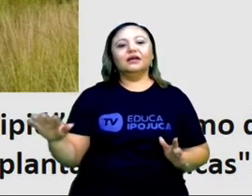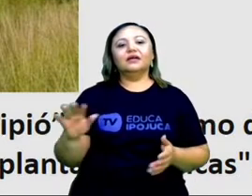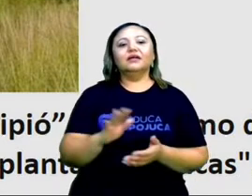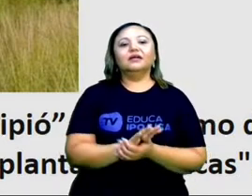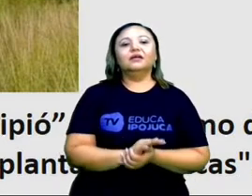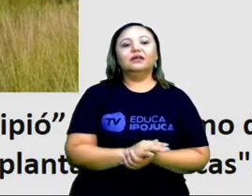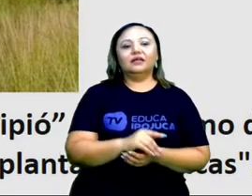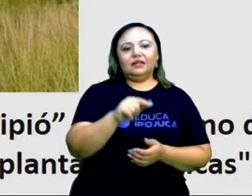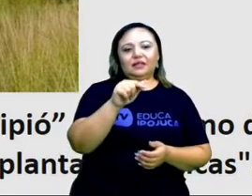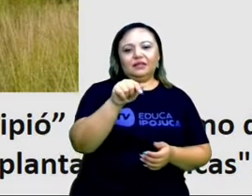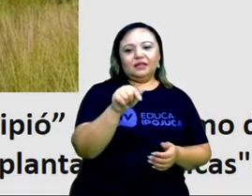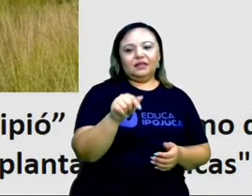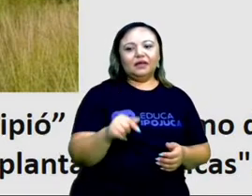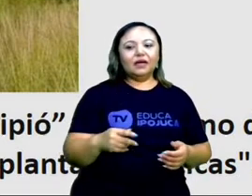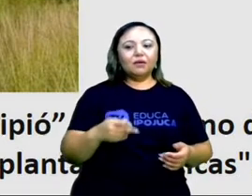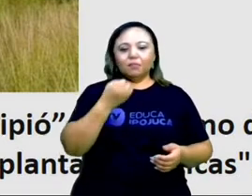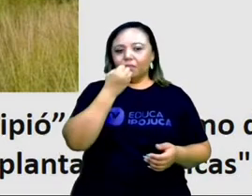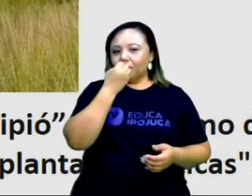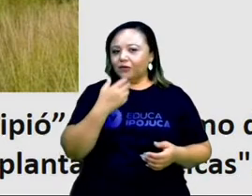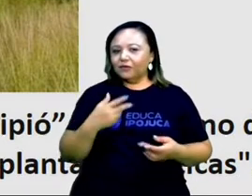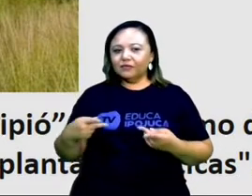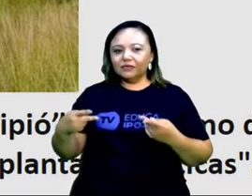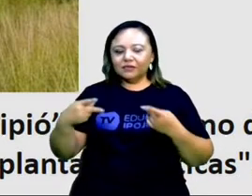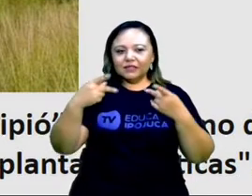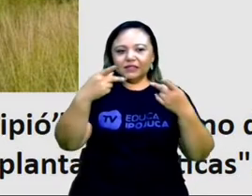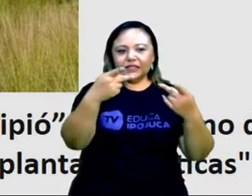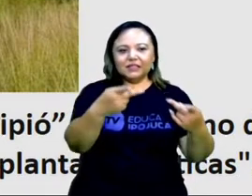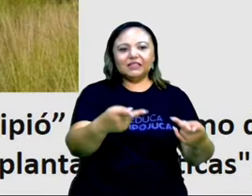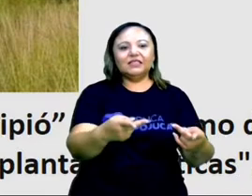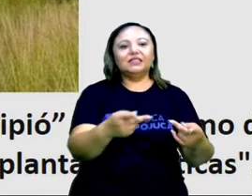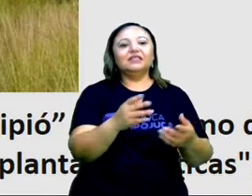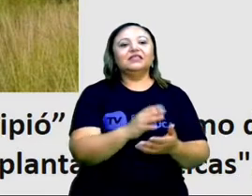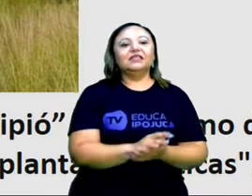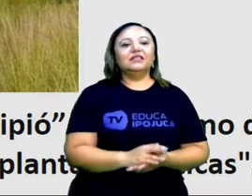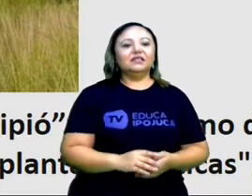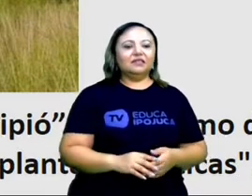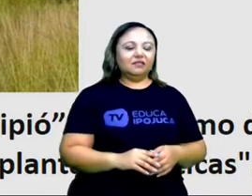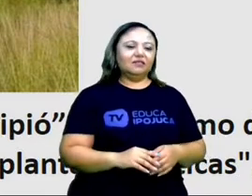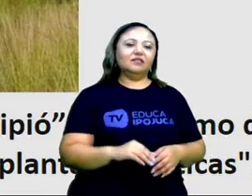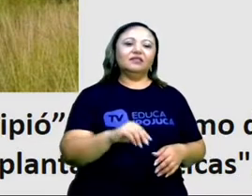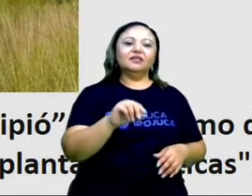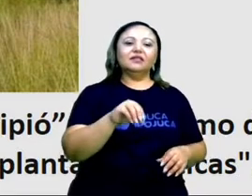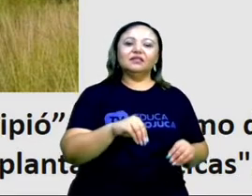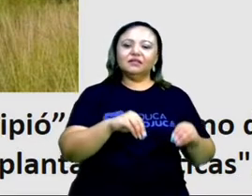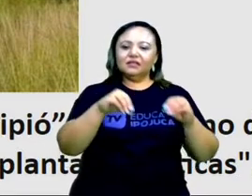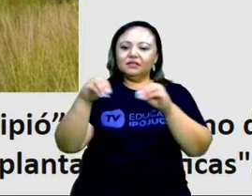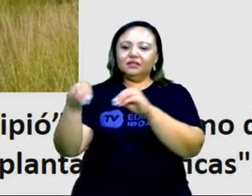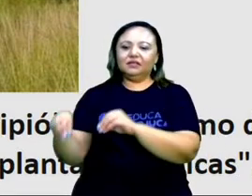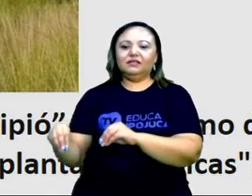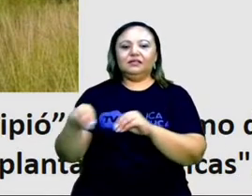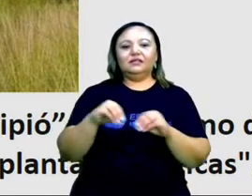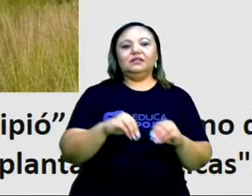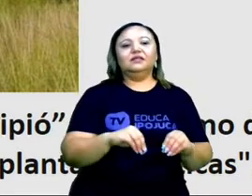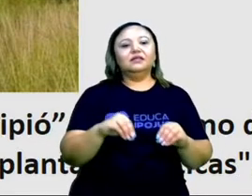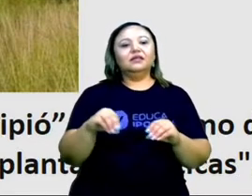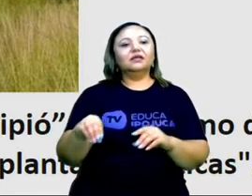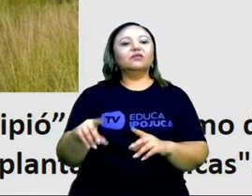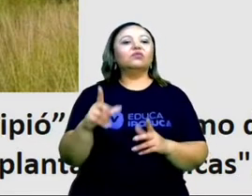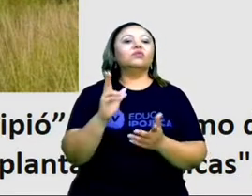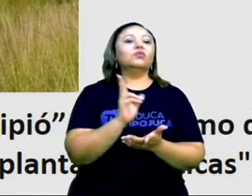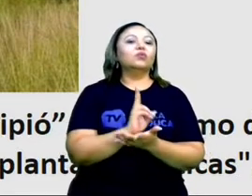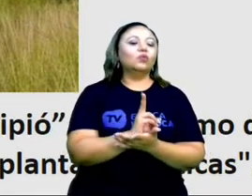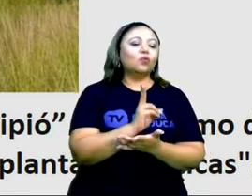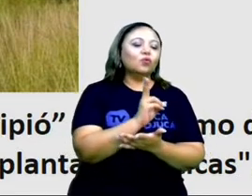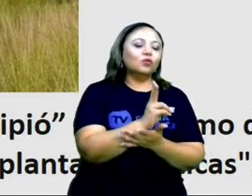lá, porque os donos, né, que passou de um dono para outro, de um dono para outro, mas